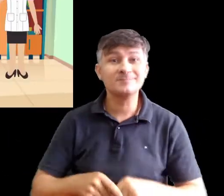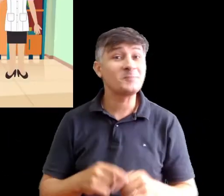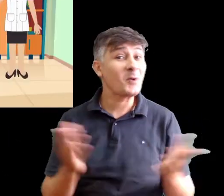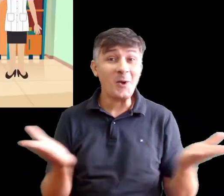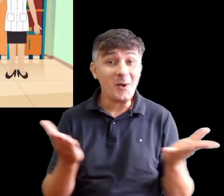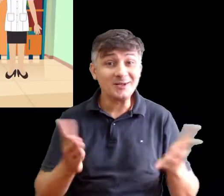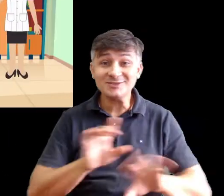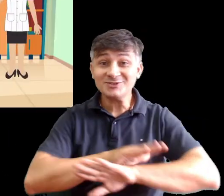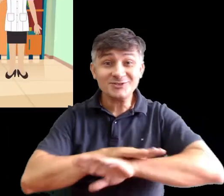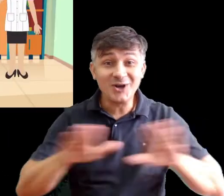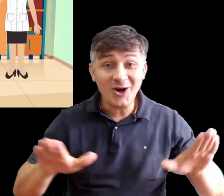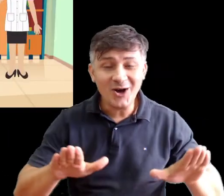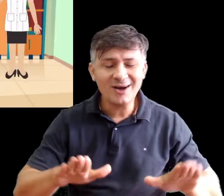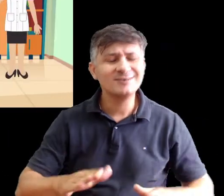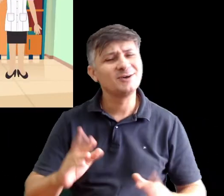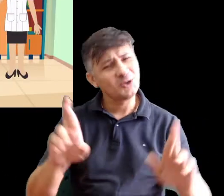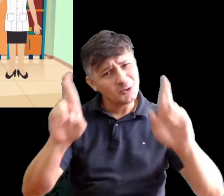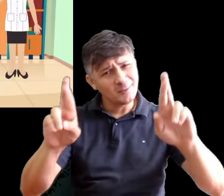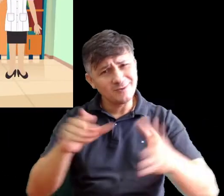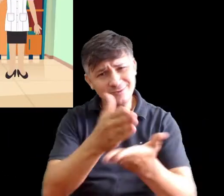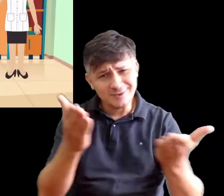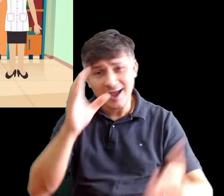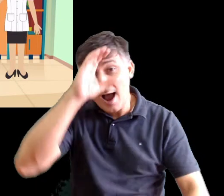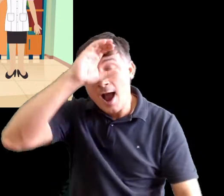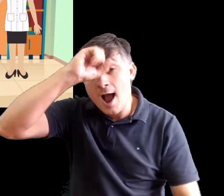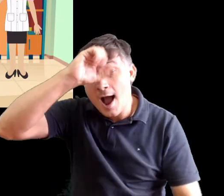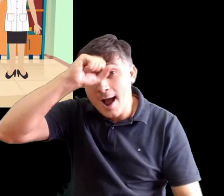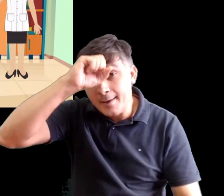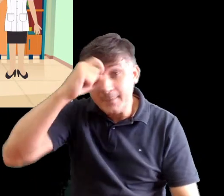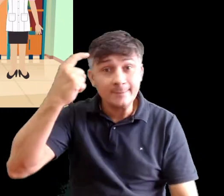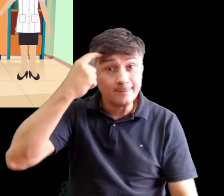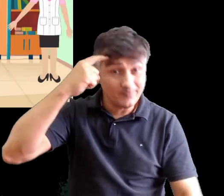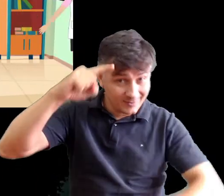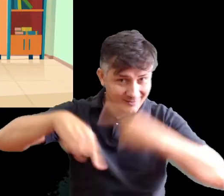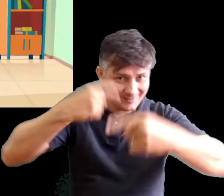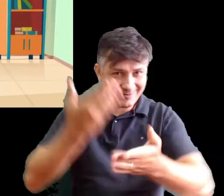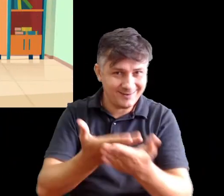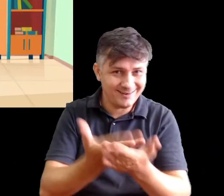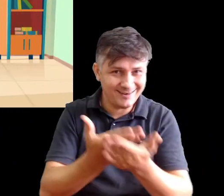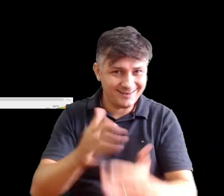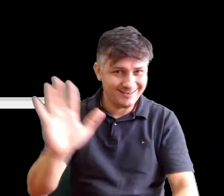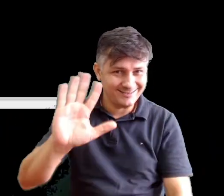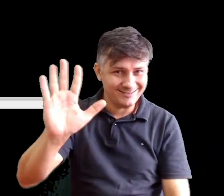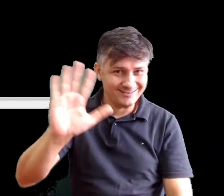por hoje é só, pessoal. Espero que tenham aprendido e até a próxima aula!